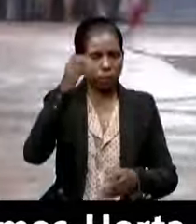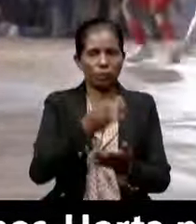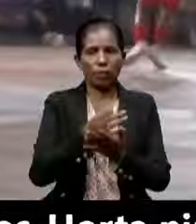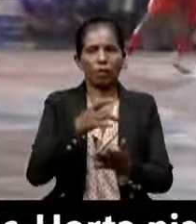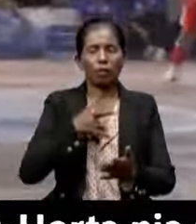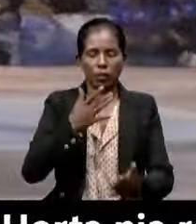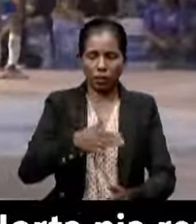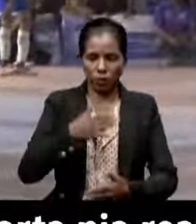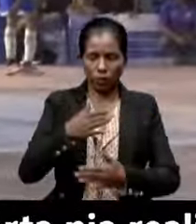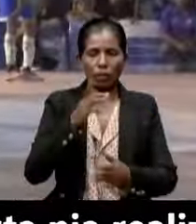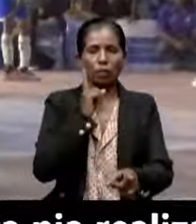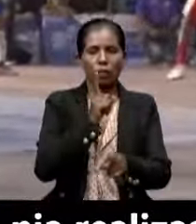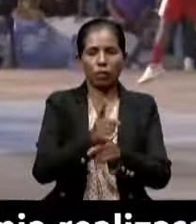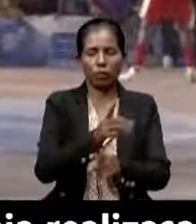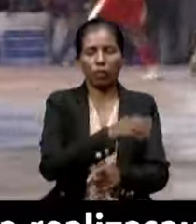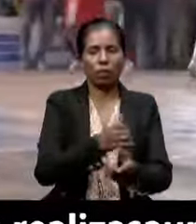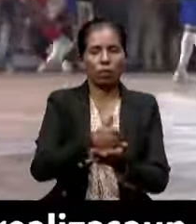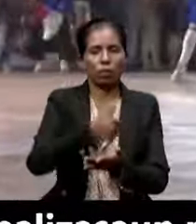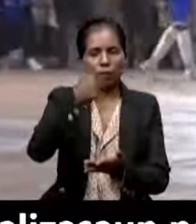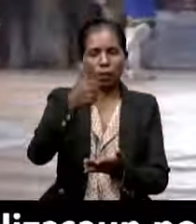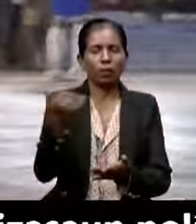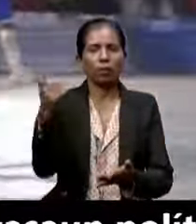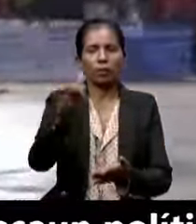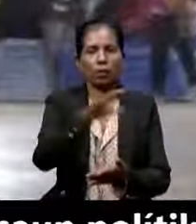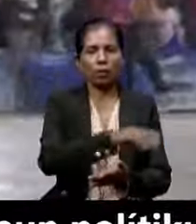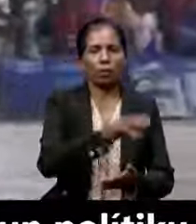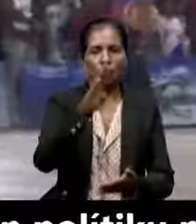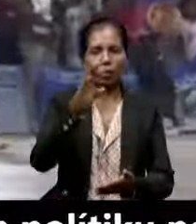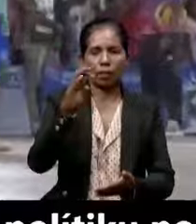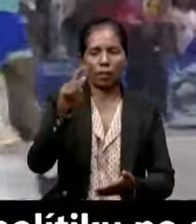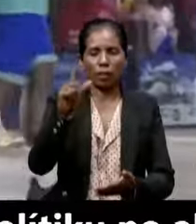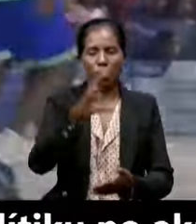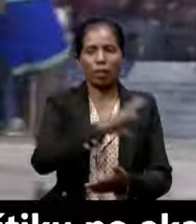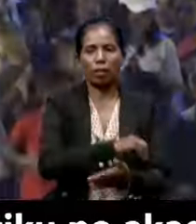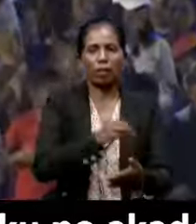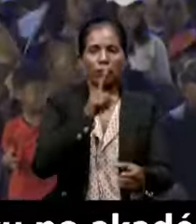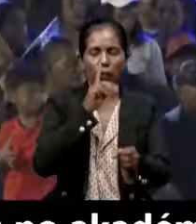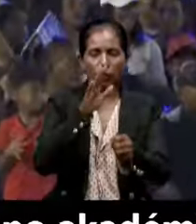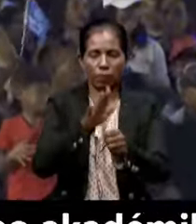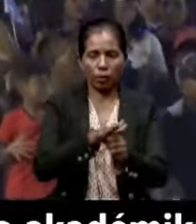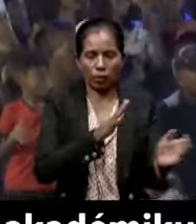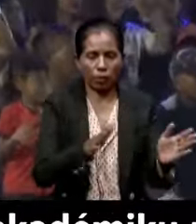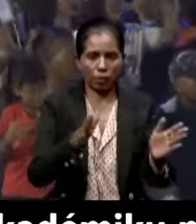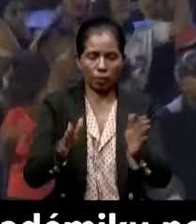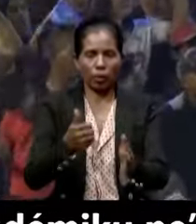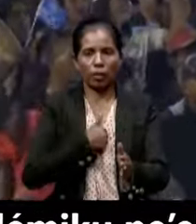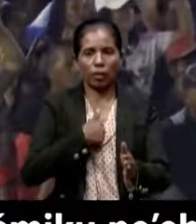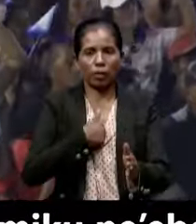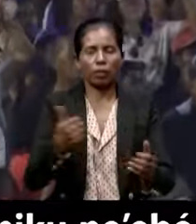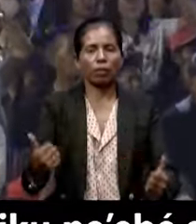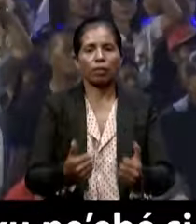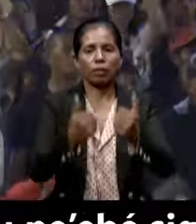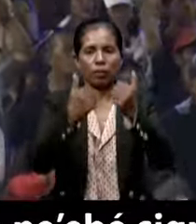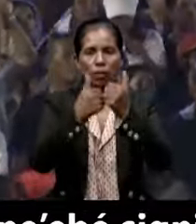sente contente tebes o vitória neve sira reta e a BNCTL Cap tinangne no promete se prepara an liutan o de compete